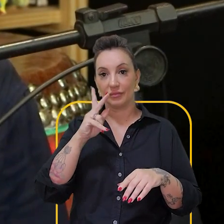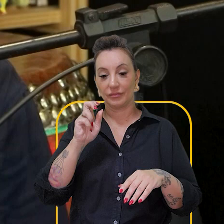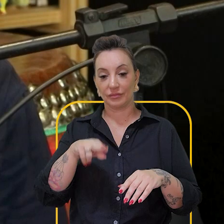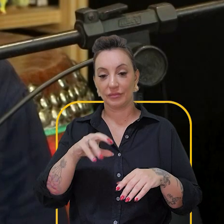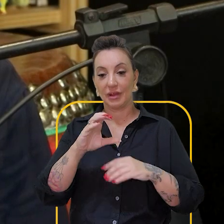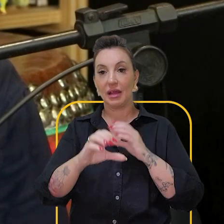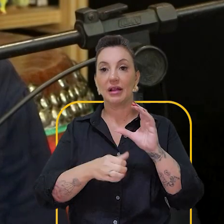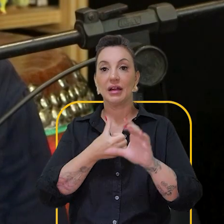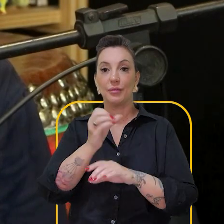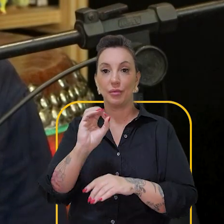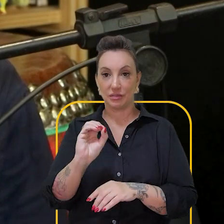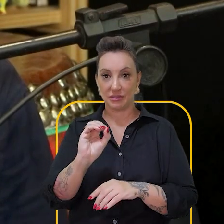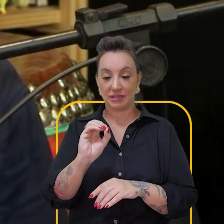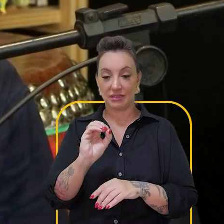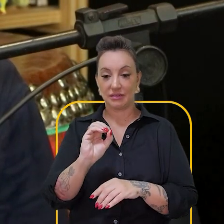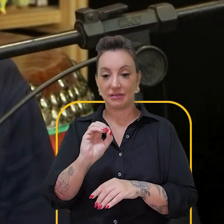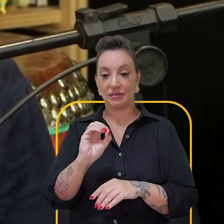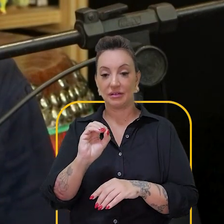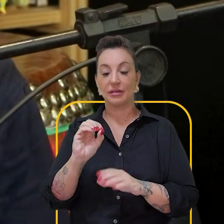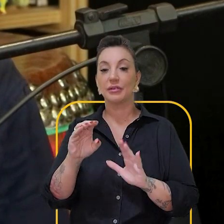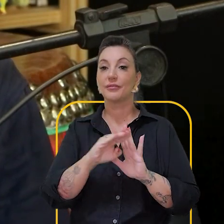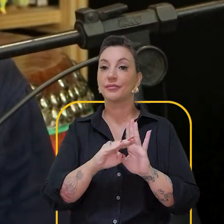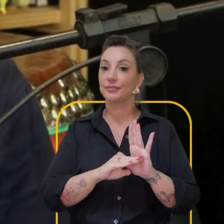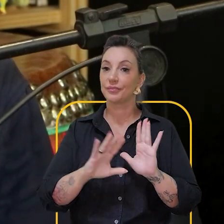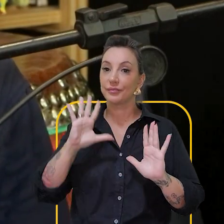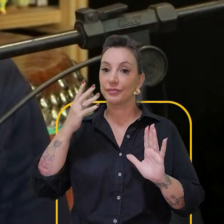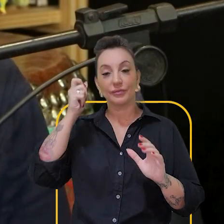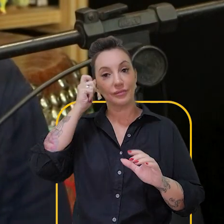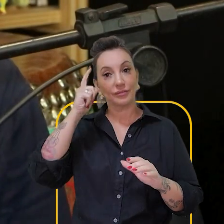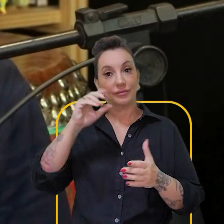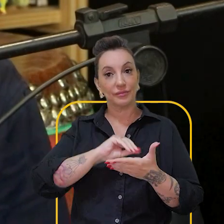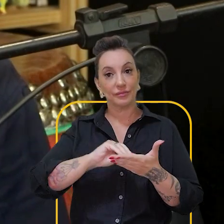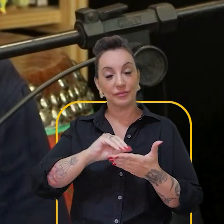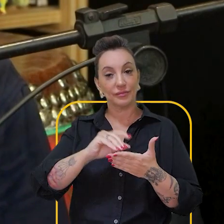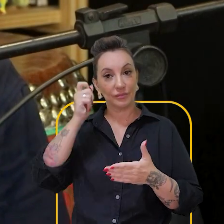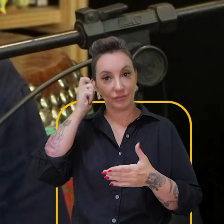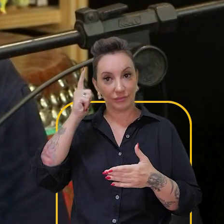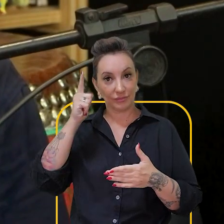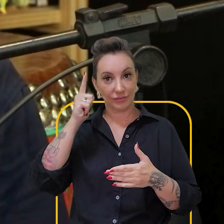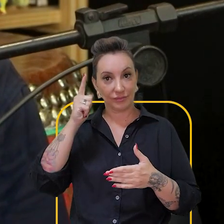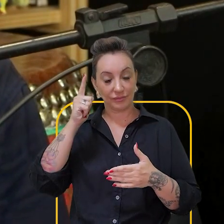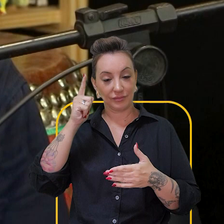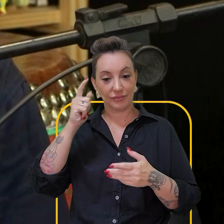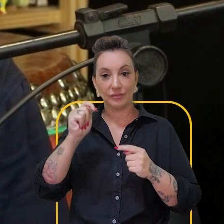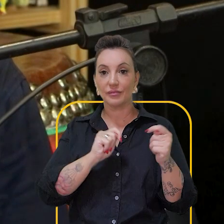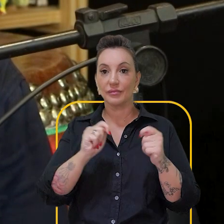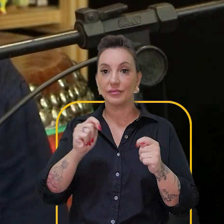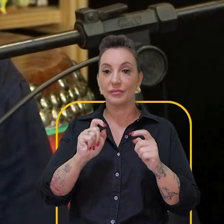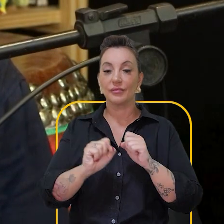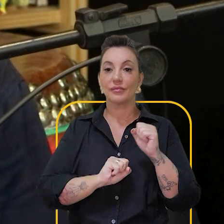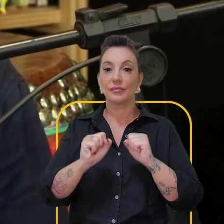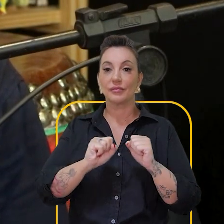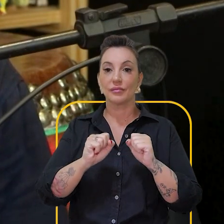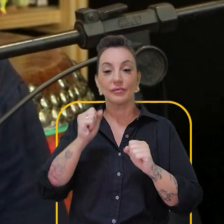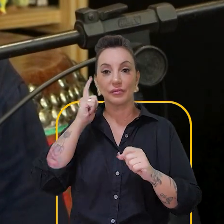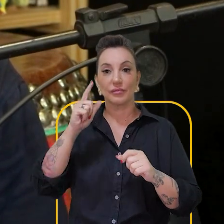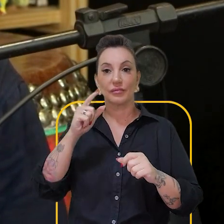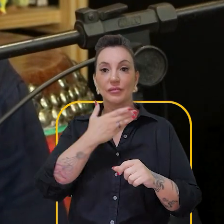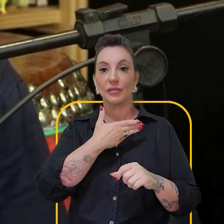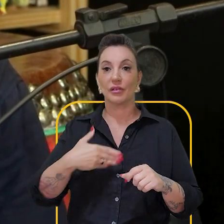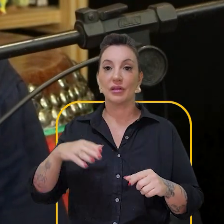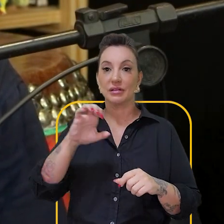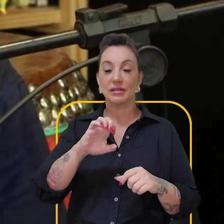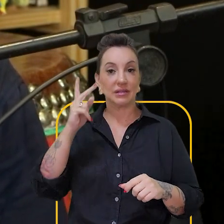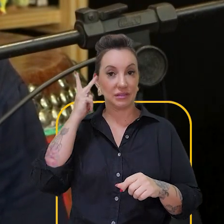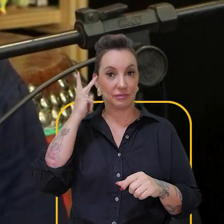chaulin Chan carbono 60 e do programa de ação cultural da Secretaria da Cultura economia e indústrias criativas do